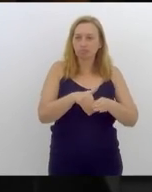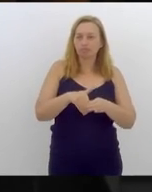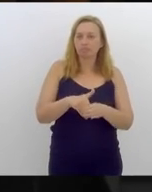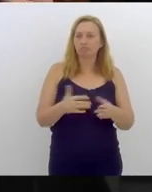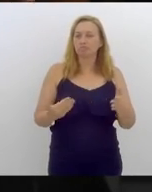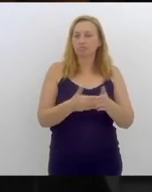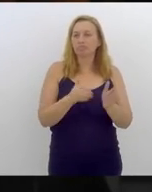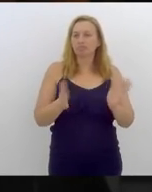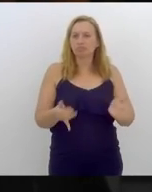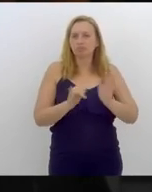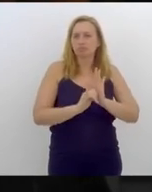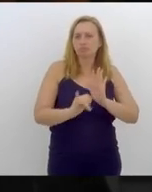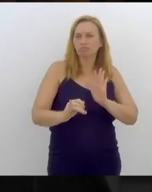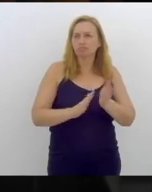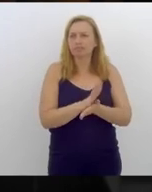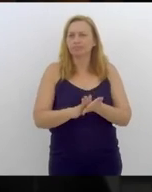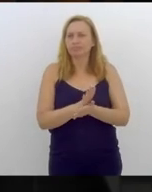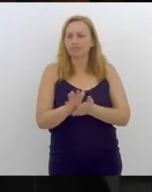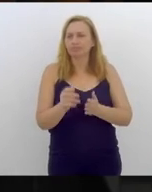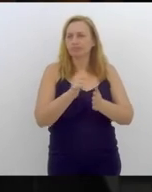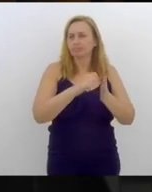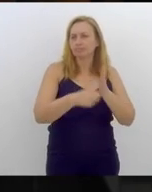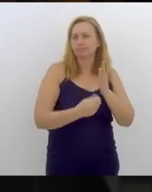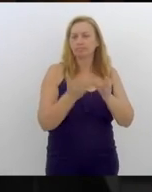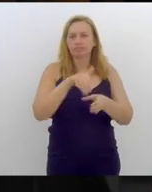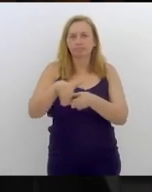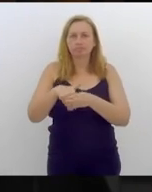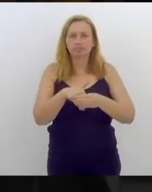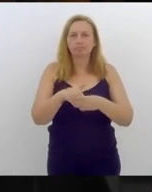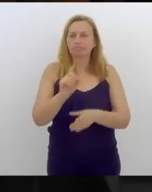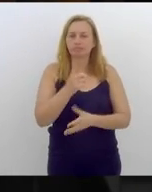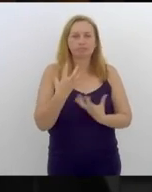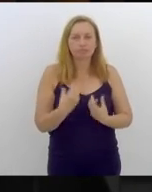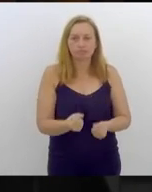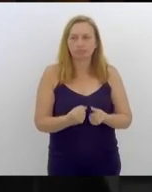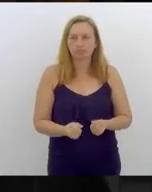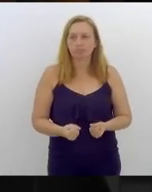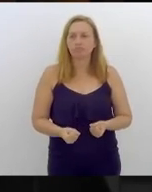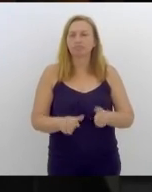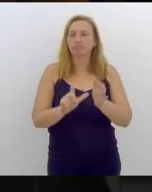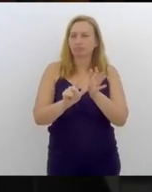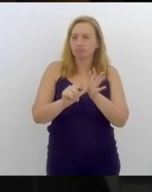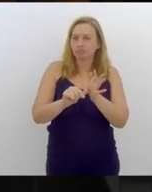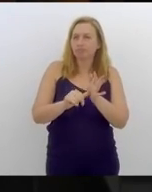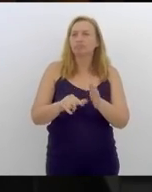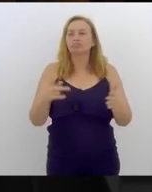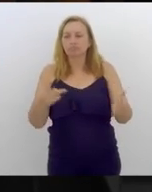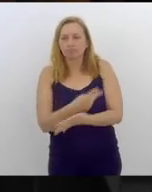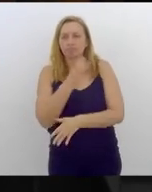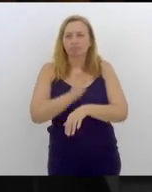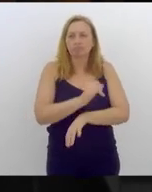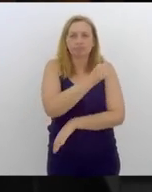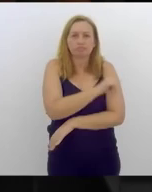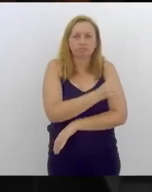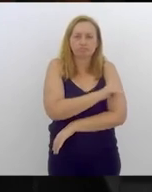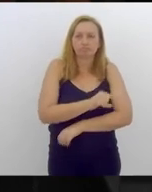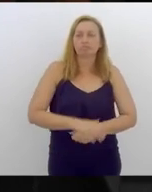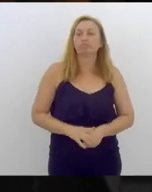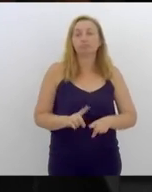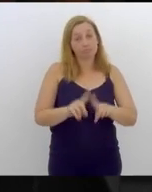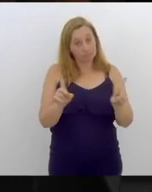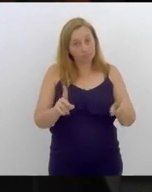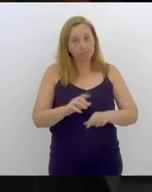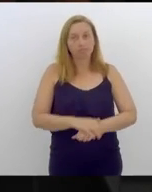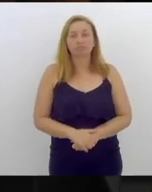não foi publicado o calendário das eleições é inadmissível mais um retrocesso que tá acontecendo no estado do Rio de Janeiro mas